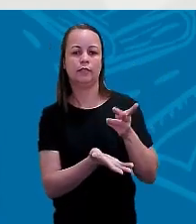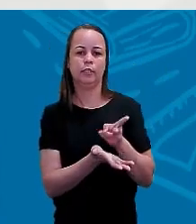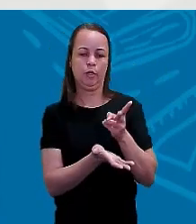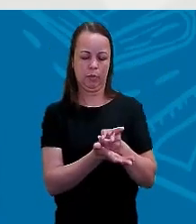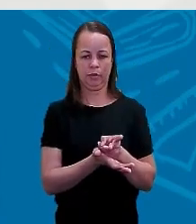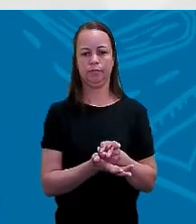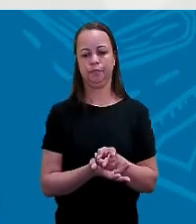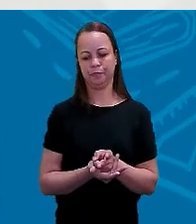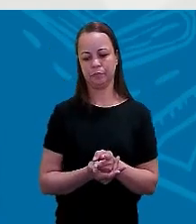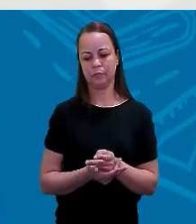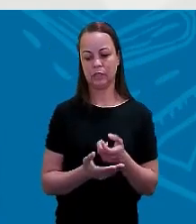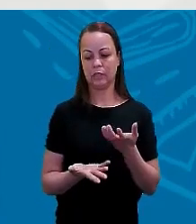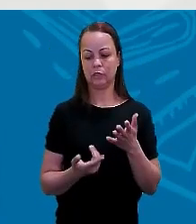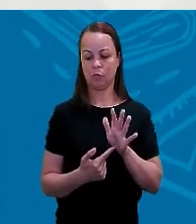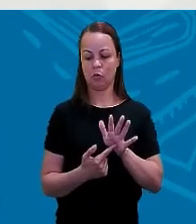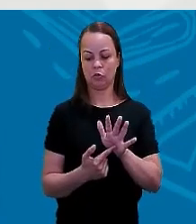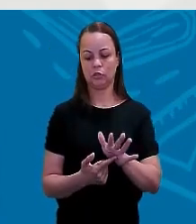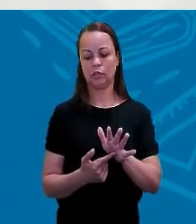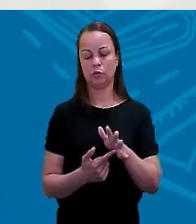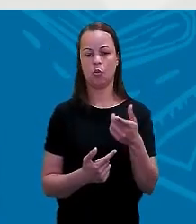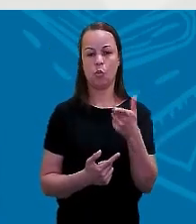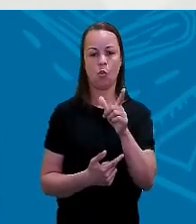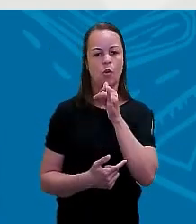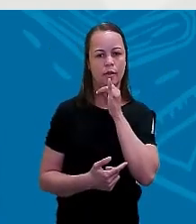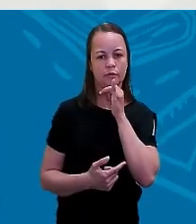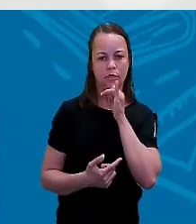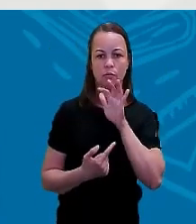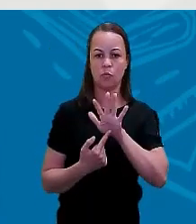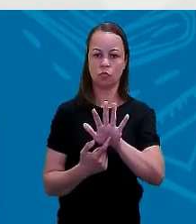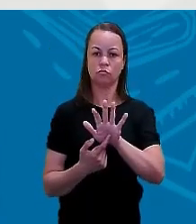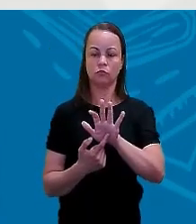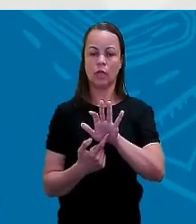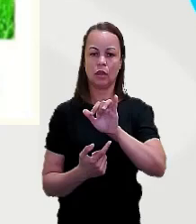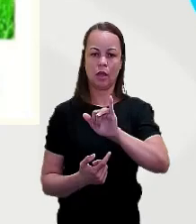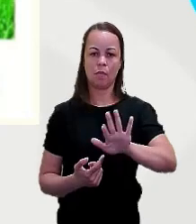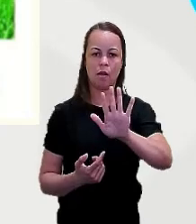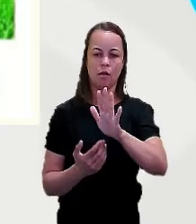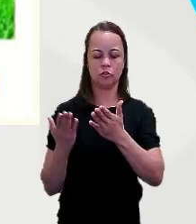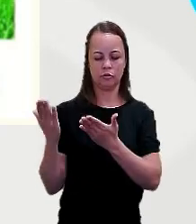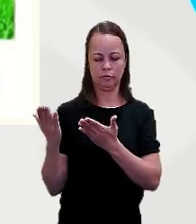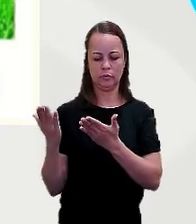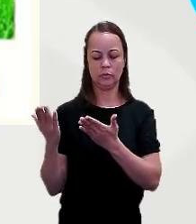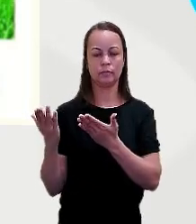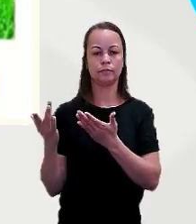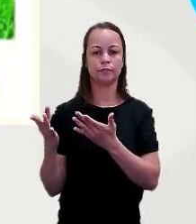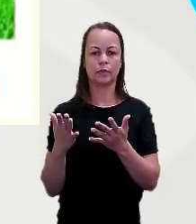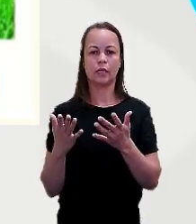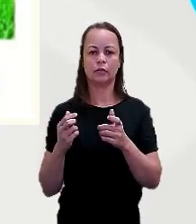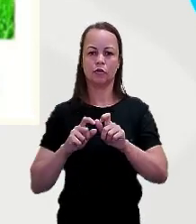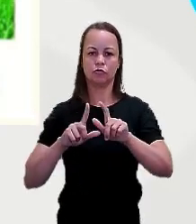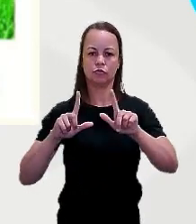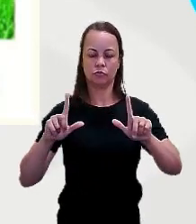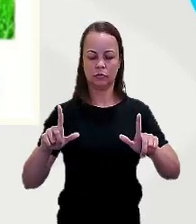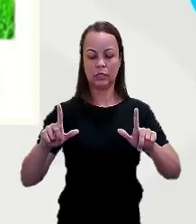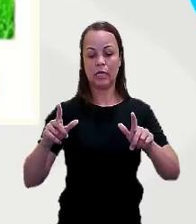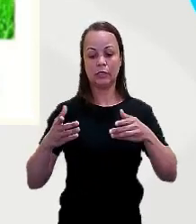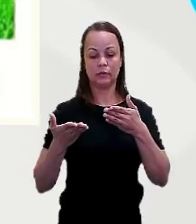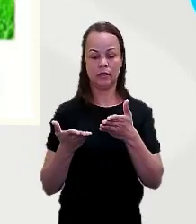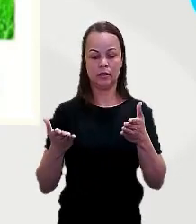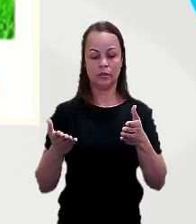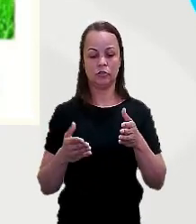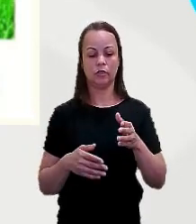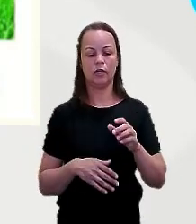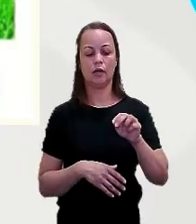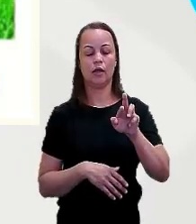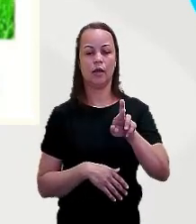trouxe no exemplo aí que está exposto na tela, são fontes de energias renováveis, tá certo? Ou